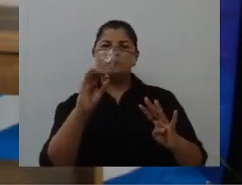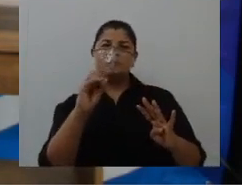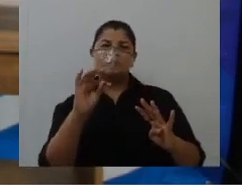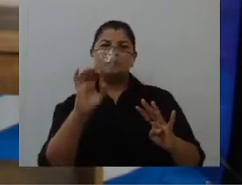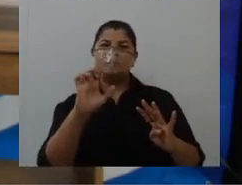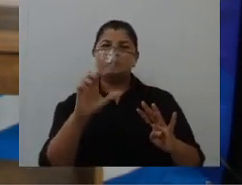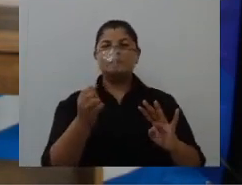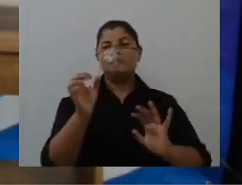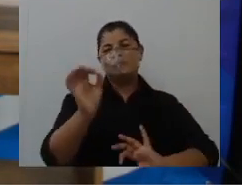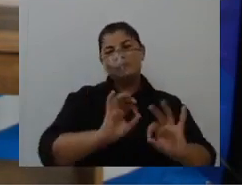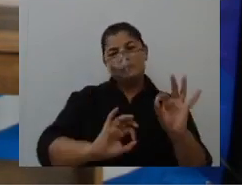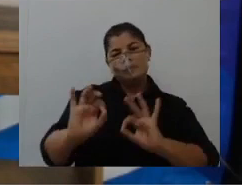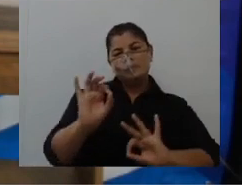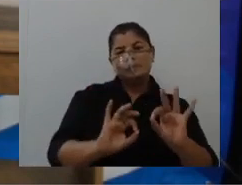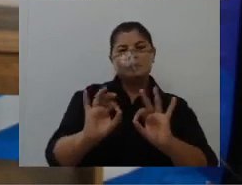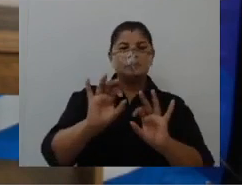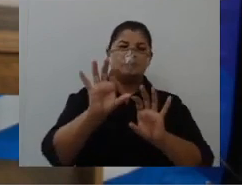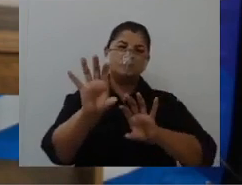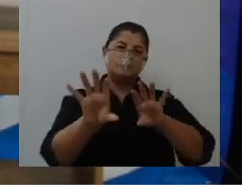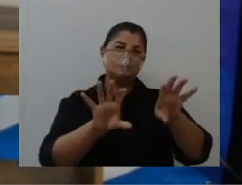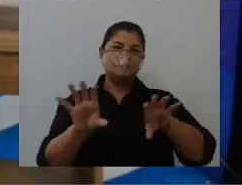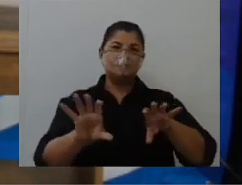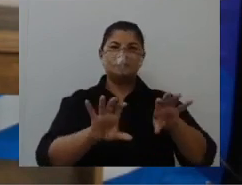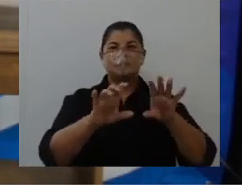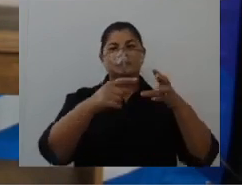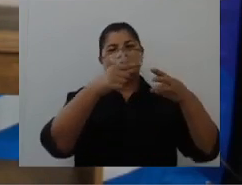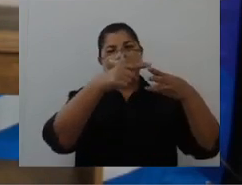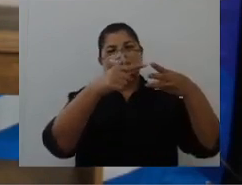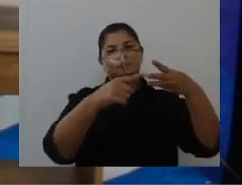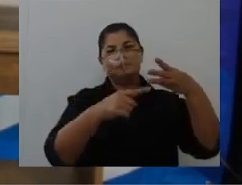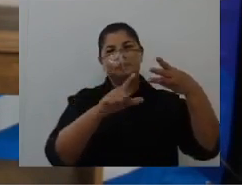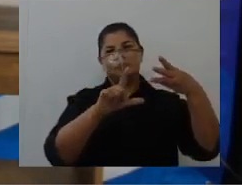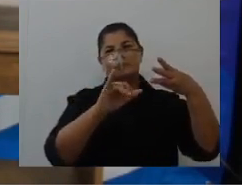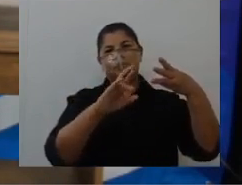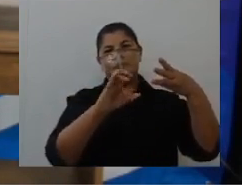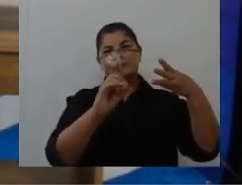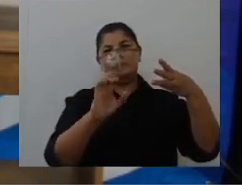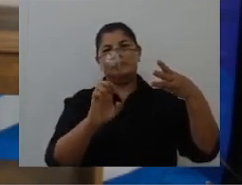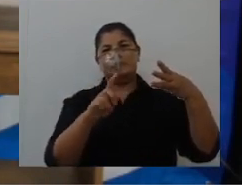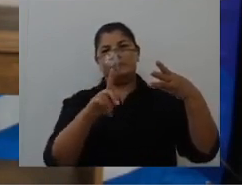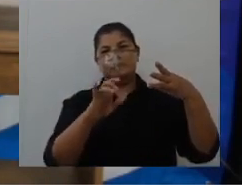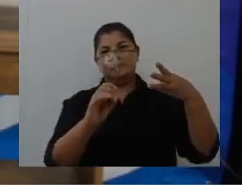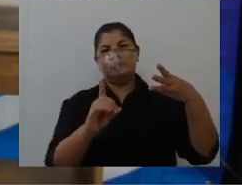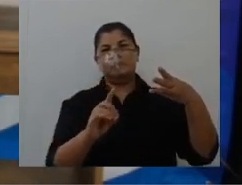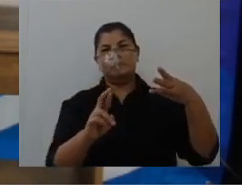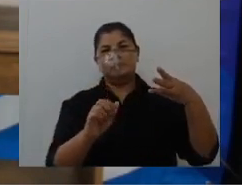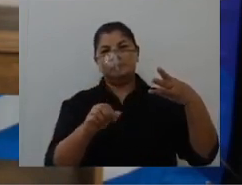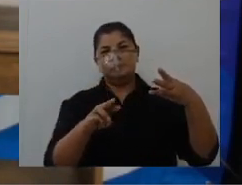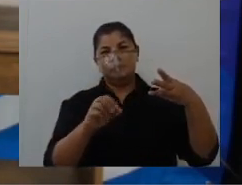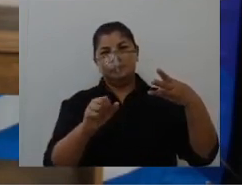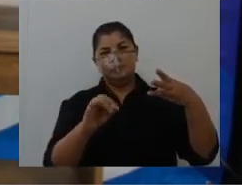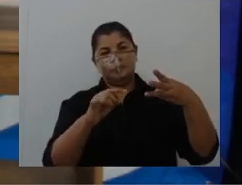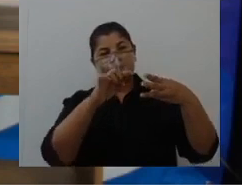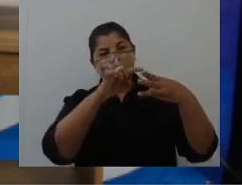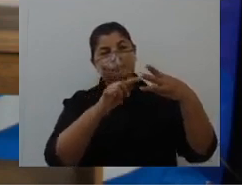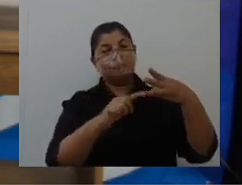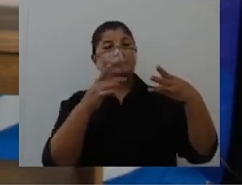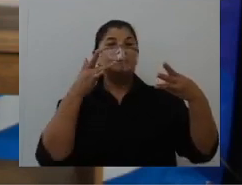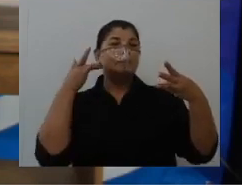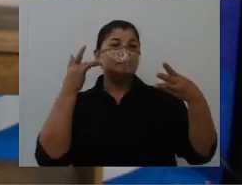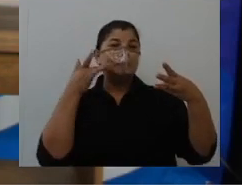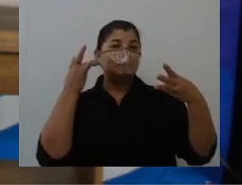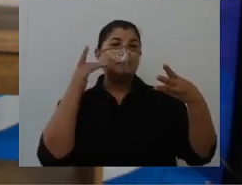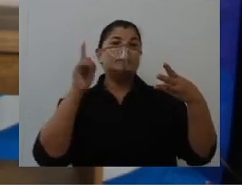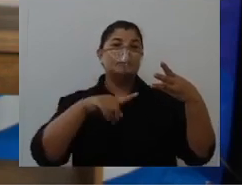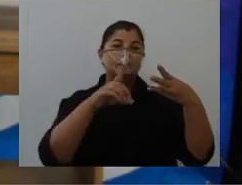né? Nos estudos dos gêneros literários, o lírico, o épico e o dramático. O teatro faz parte desse universo, da encenação, do